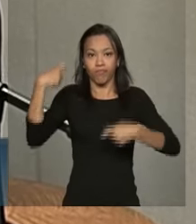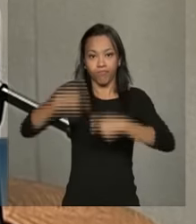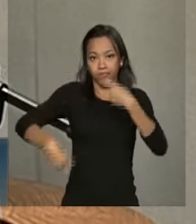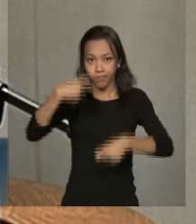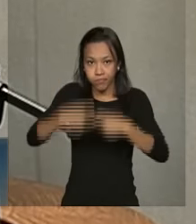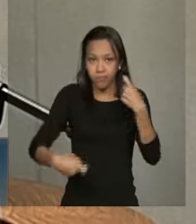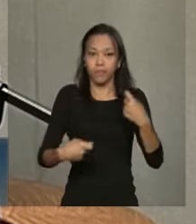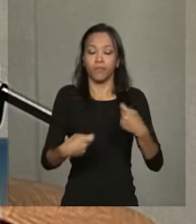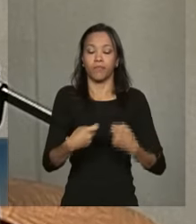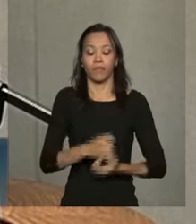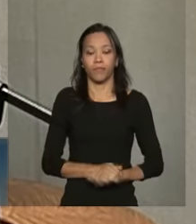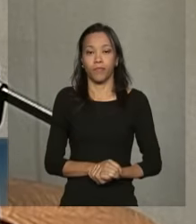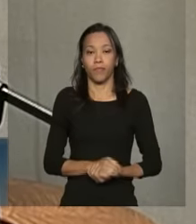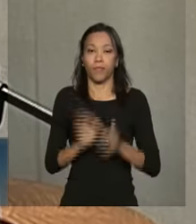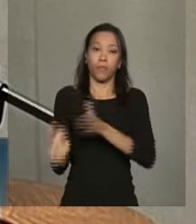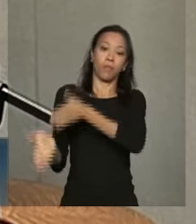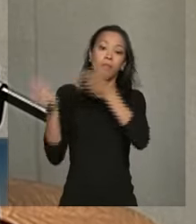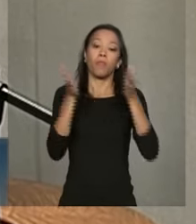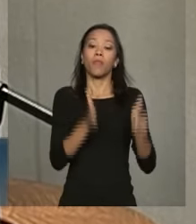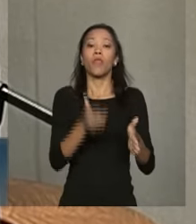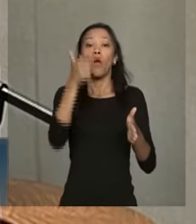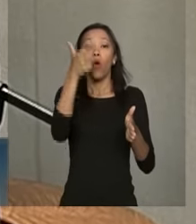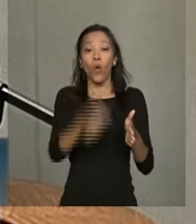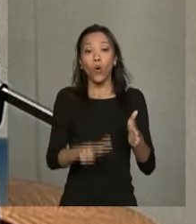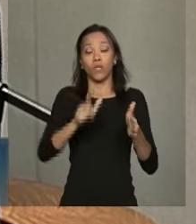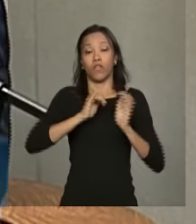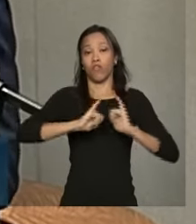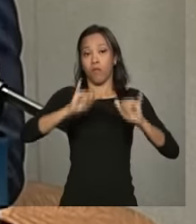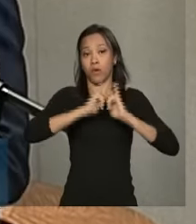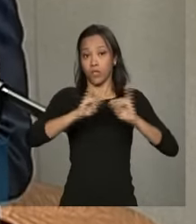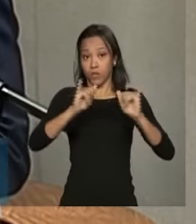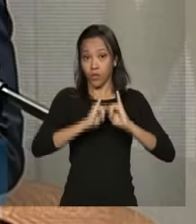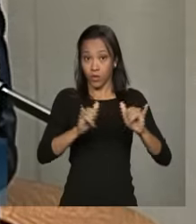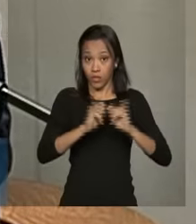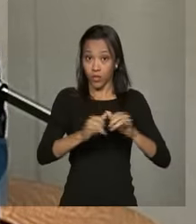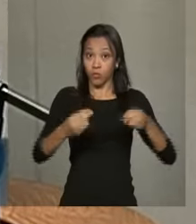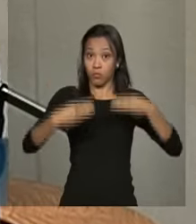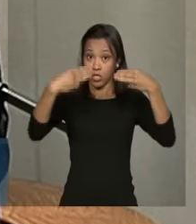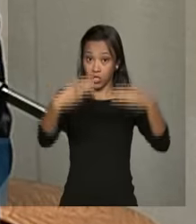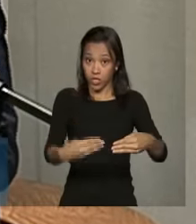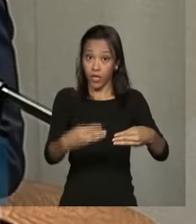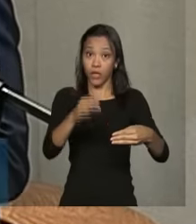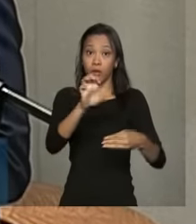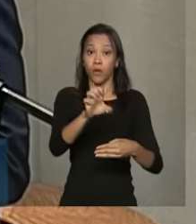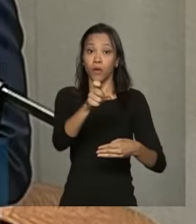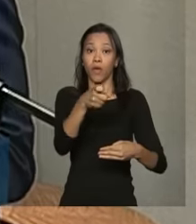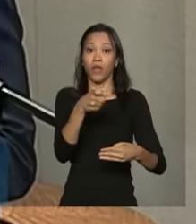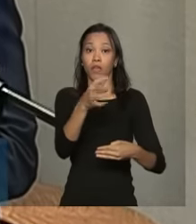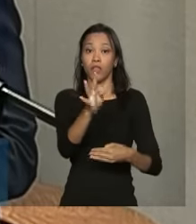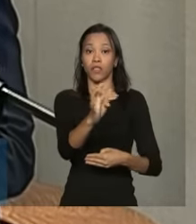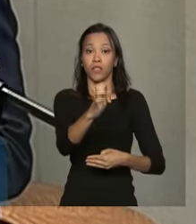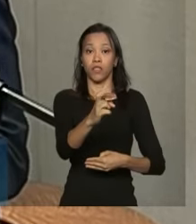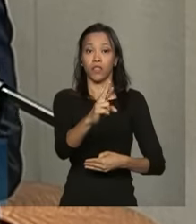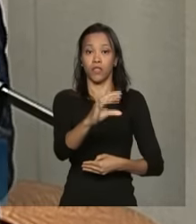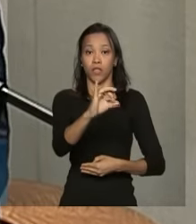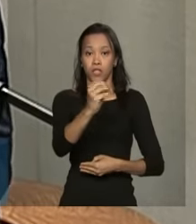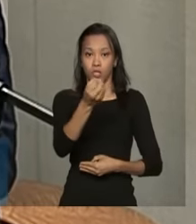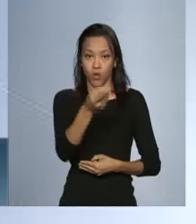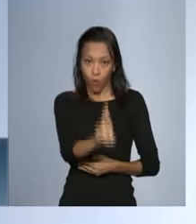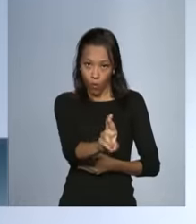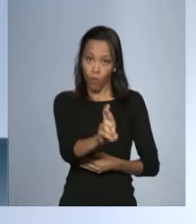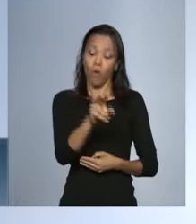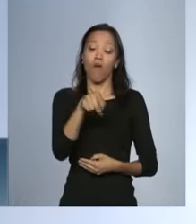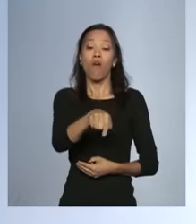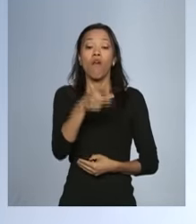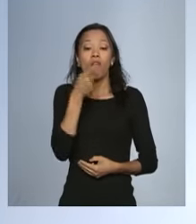sexual dados do ministério de relações exteriores H um significativo aumento da atuação do